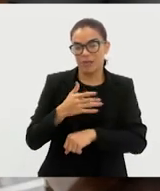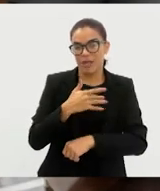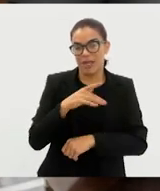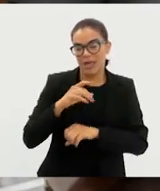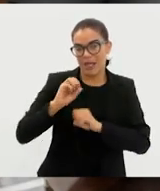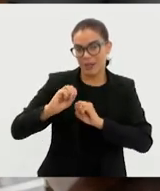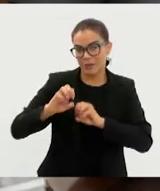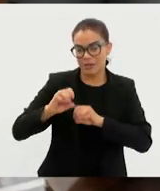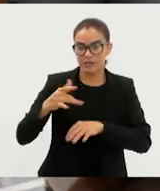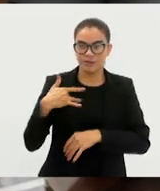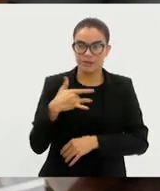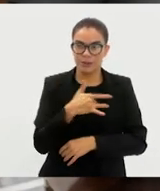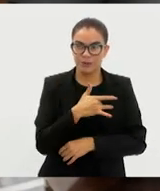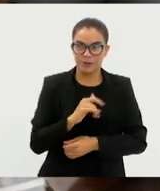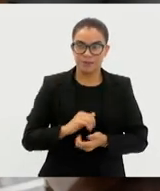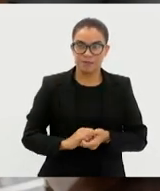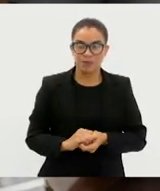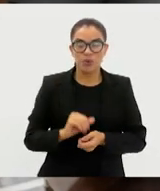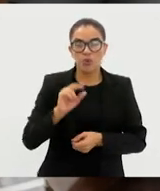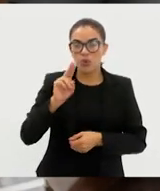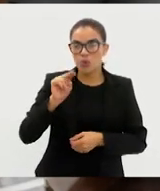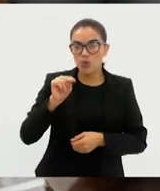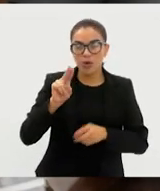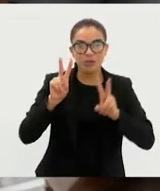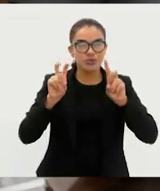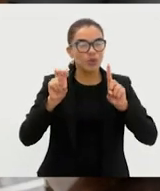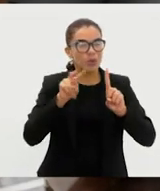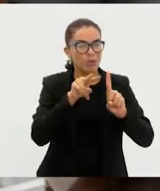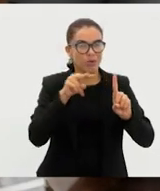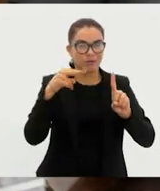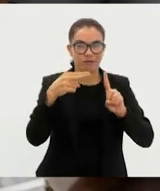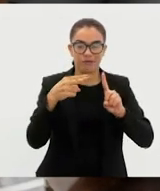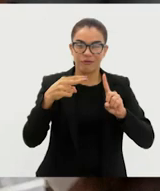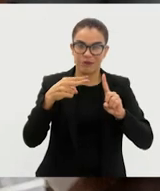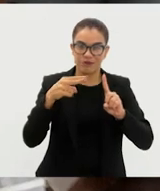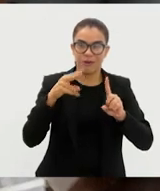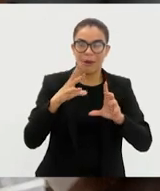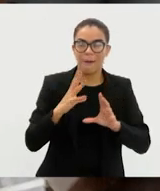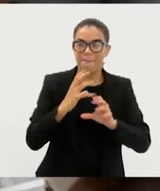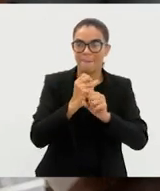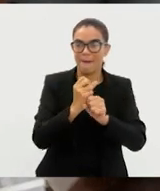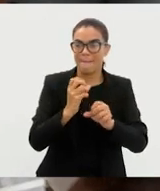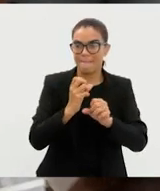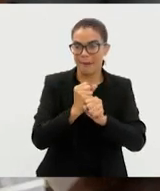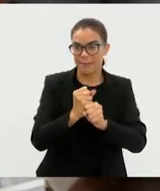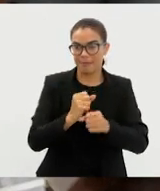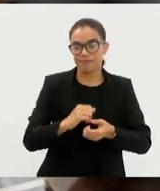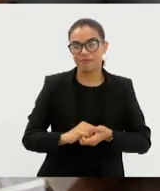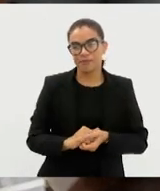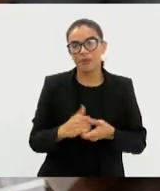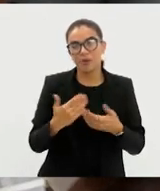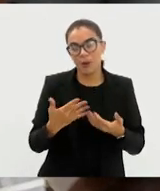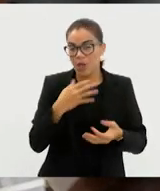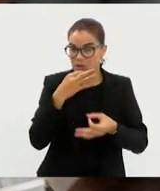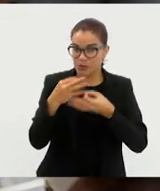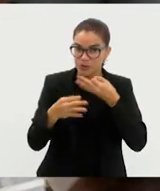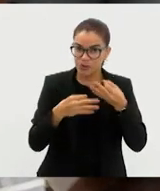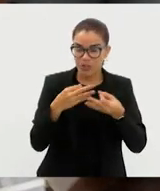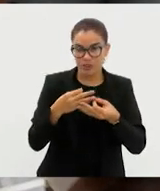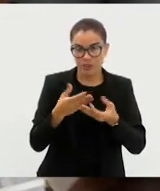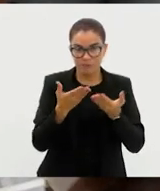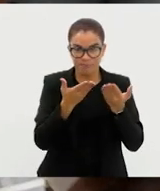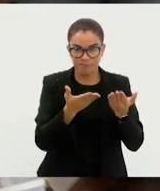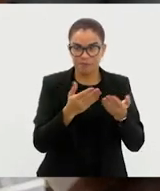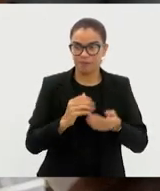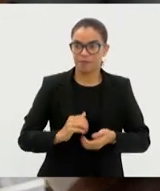vista operacional, sim, nunca sob um ponto de vista orçamentário, de execução orçamentária. Então, seria uma sugestão a Vossa Excelência.